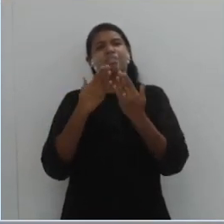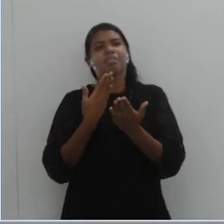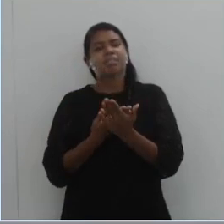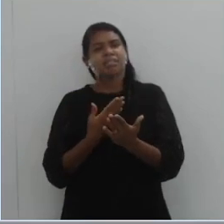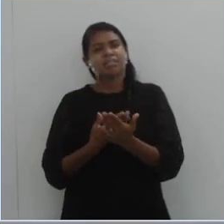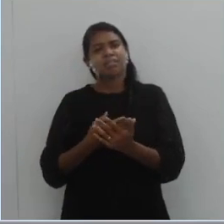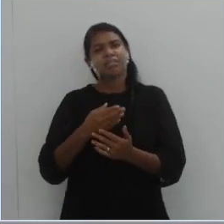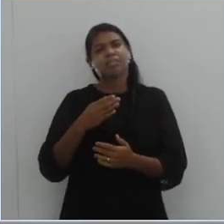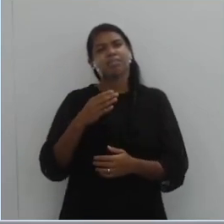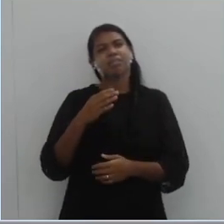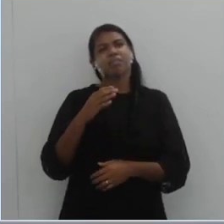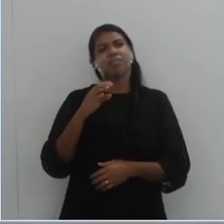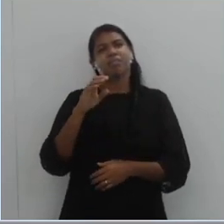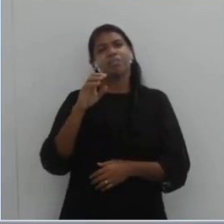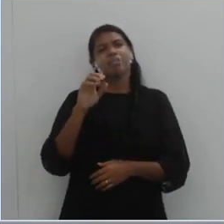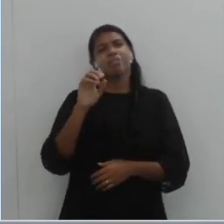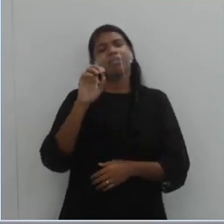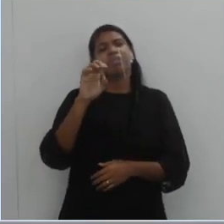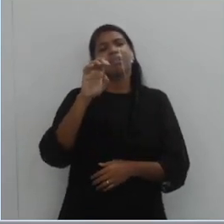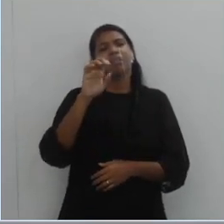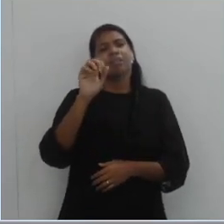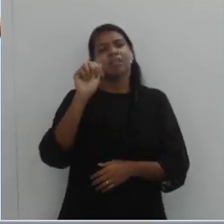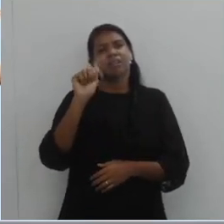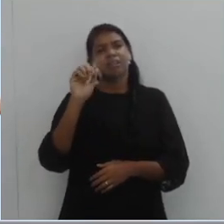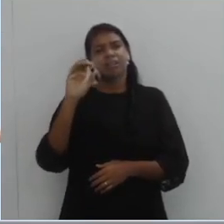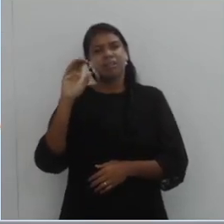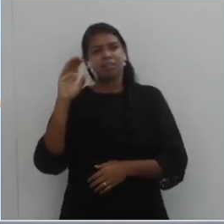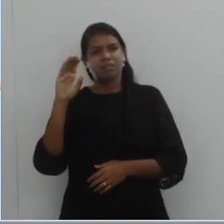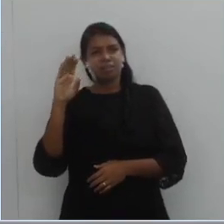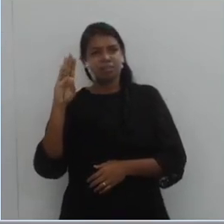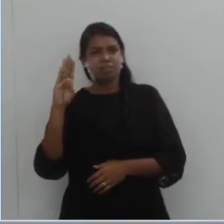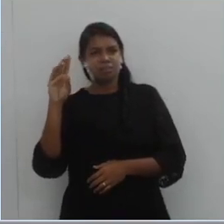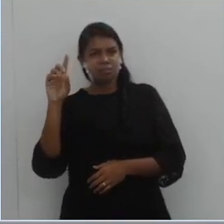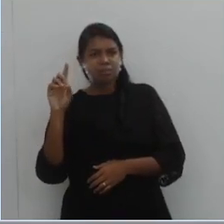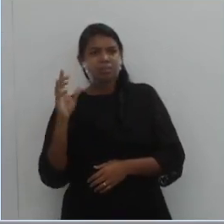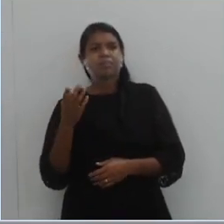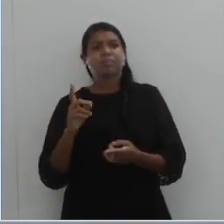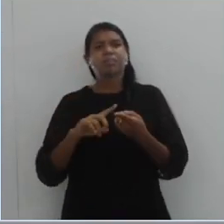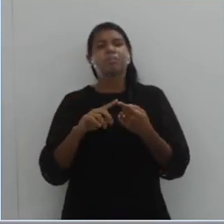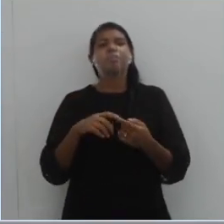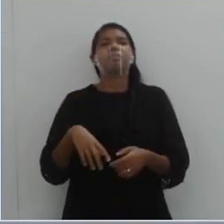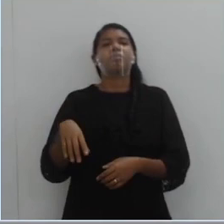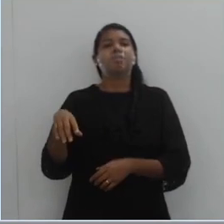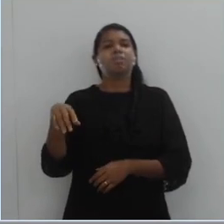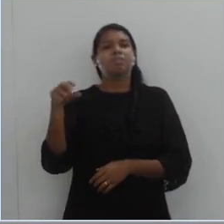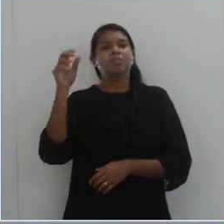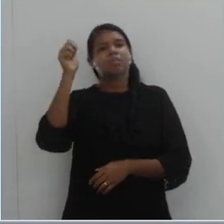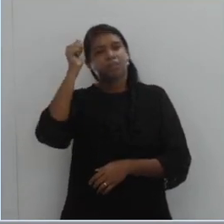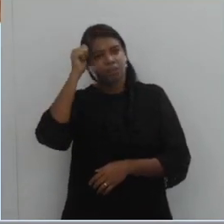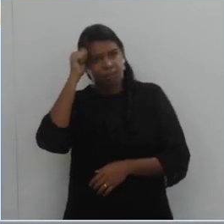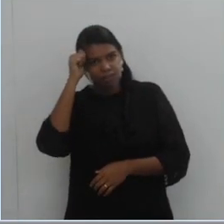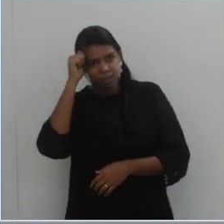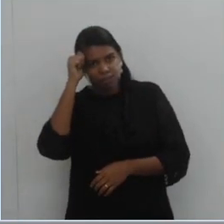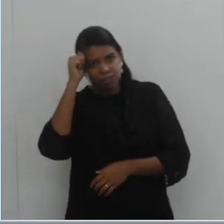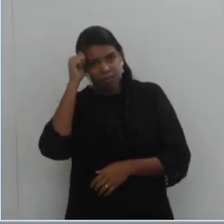para a catequese, que diz assim: Adão recebeu o fruto proibido de